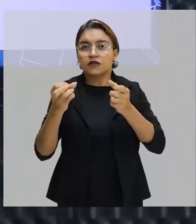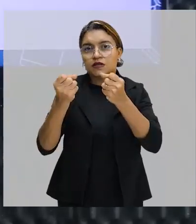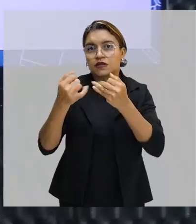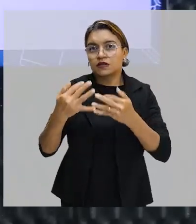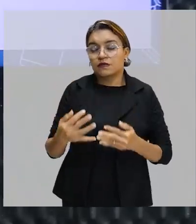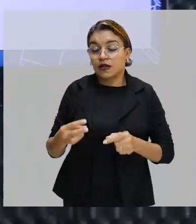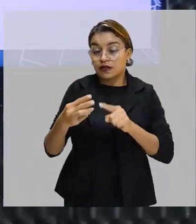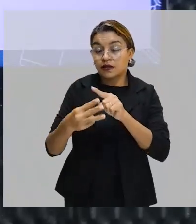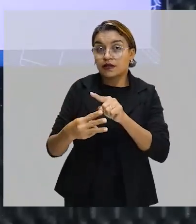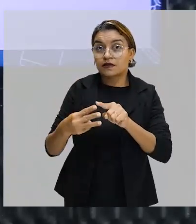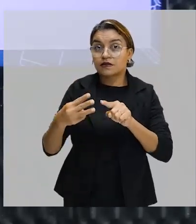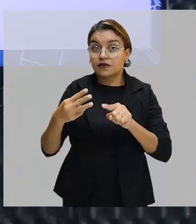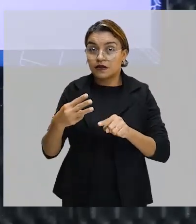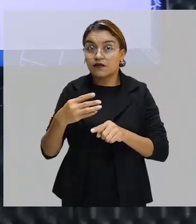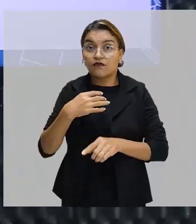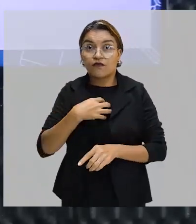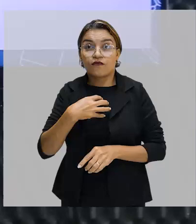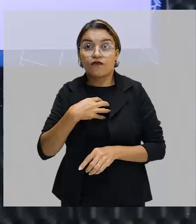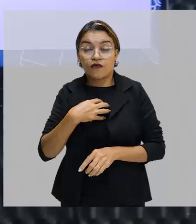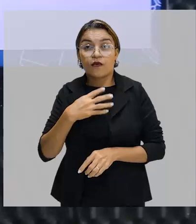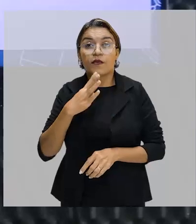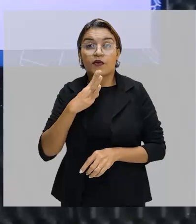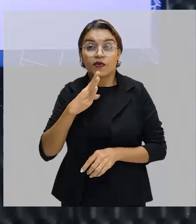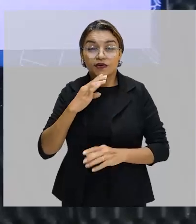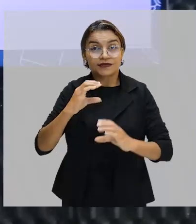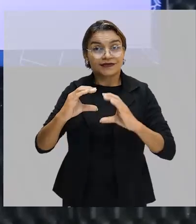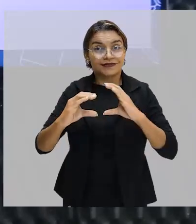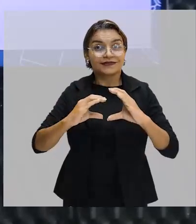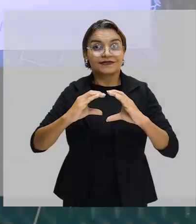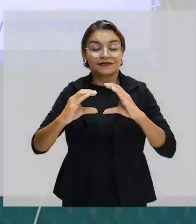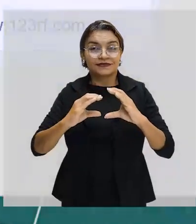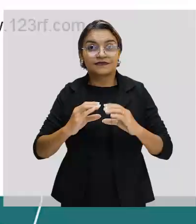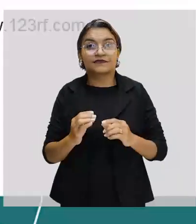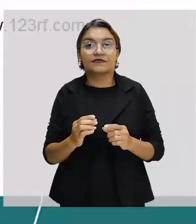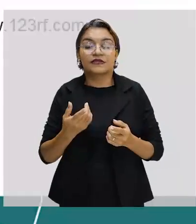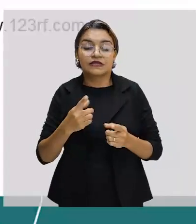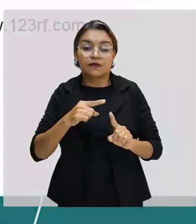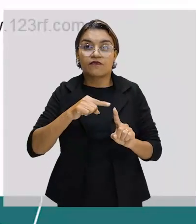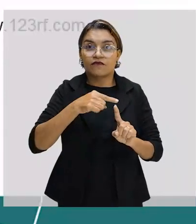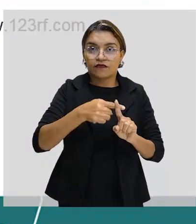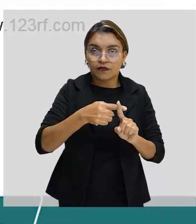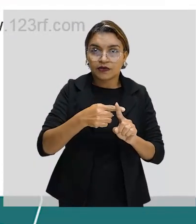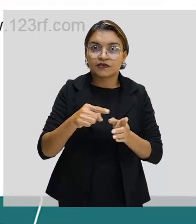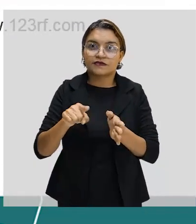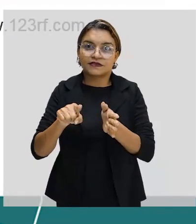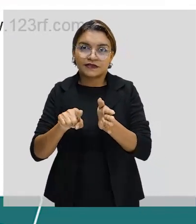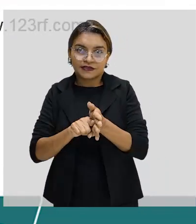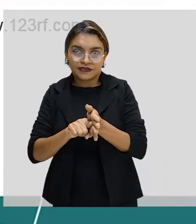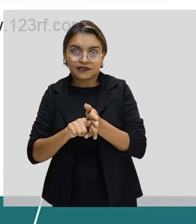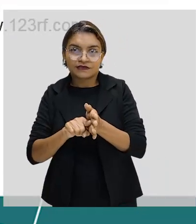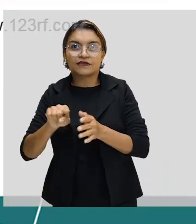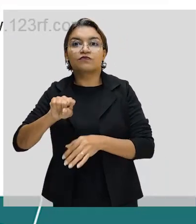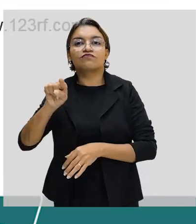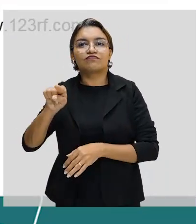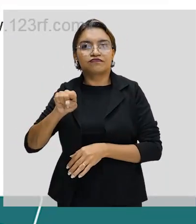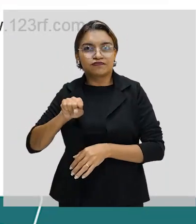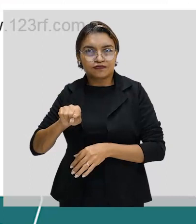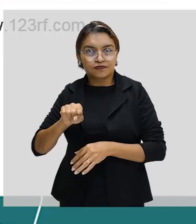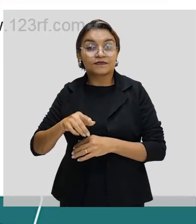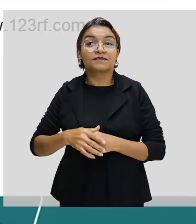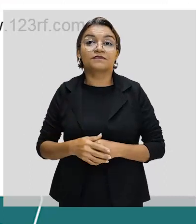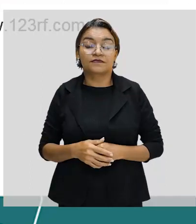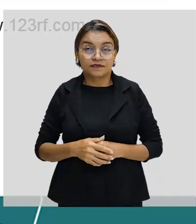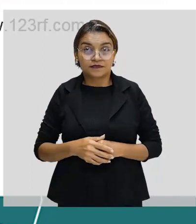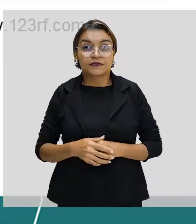três formas bem conhecidas do processo de comunicação: forma afirmativa, interrogativa e negativa.